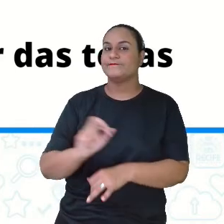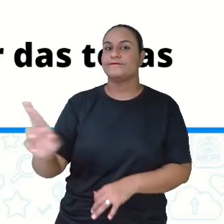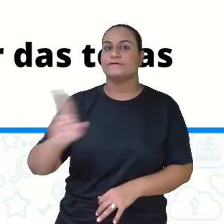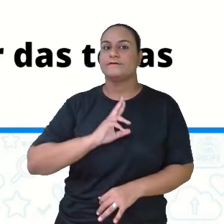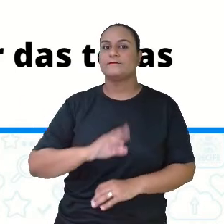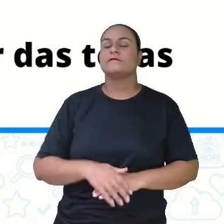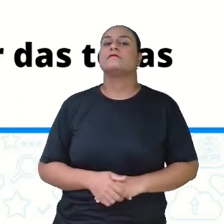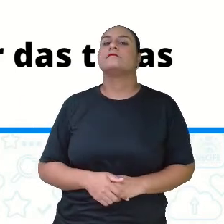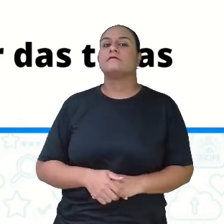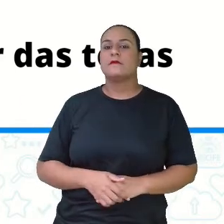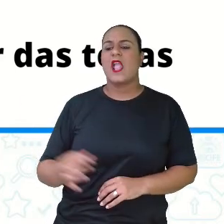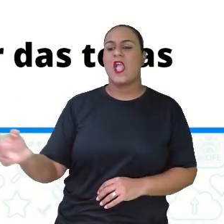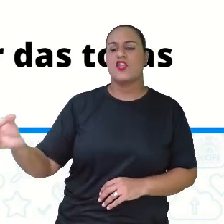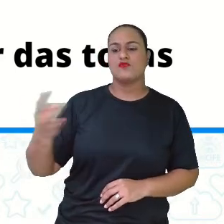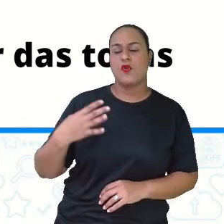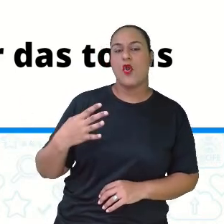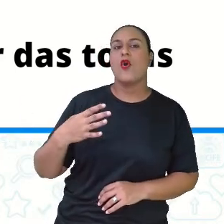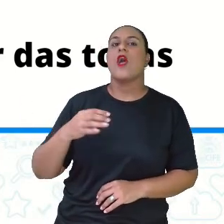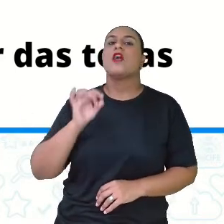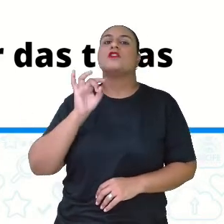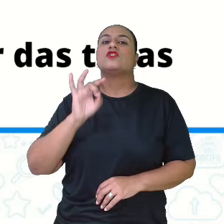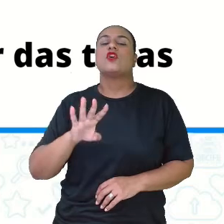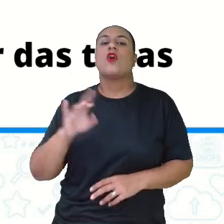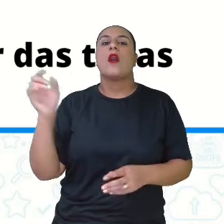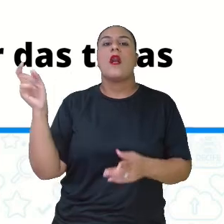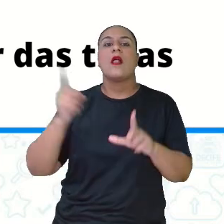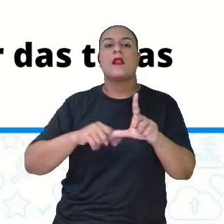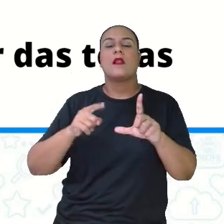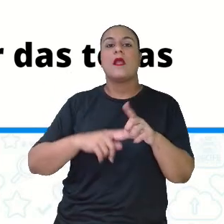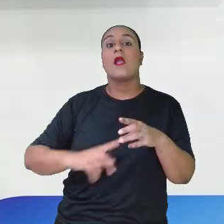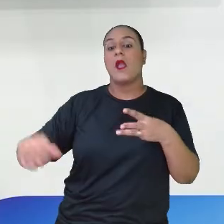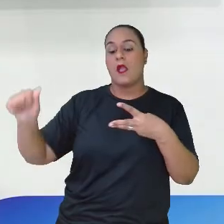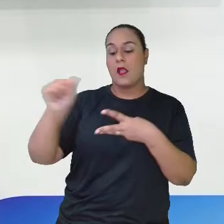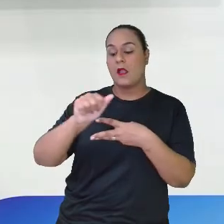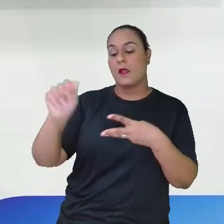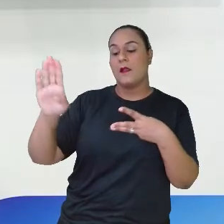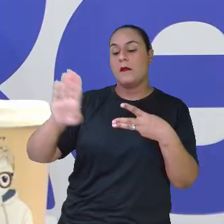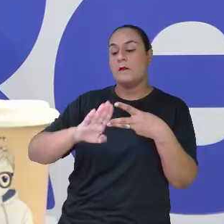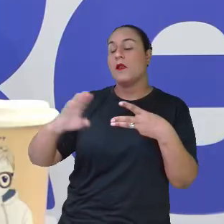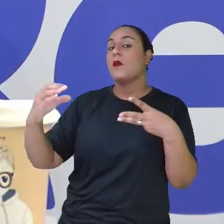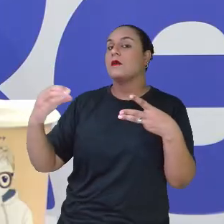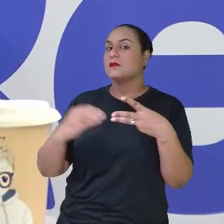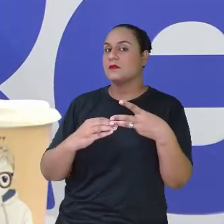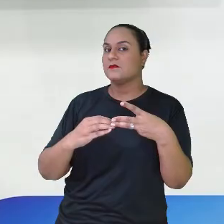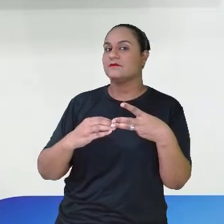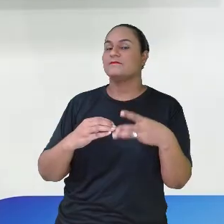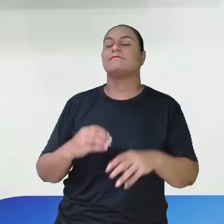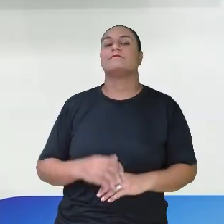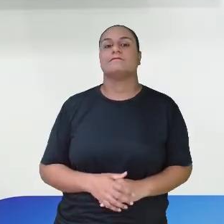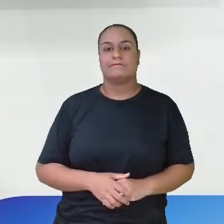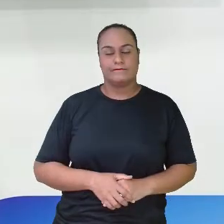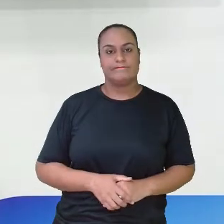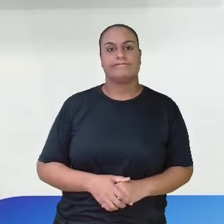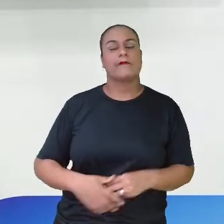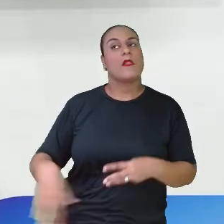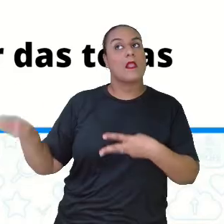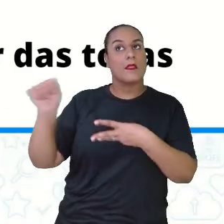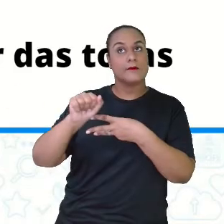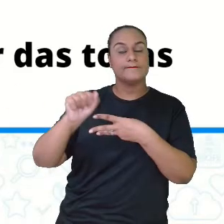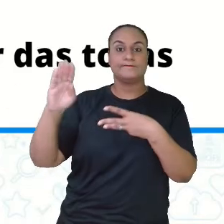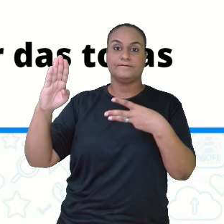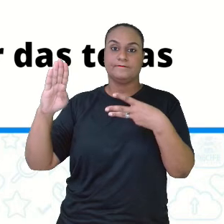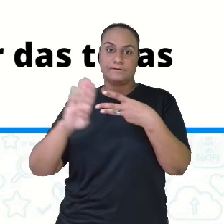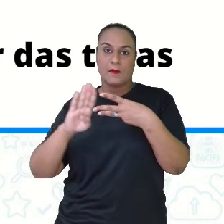só a letrinha, gente. Não precisa escrever a frase. Só coloca a letra. Então é isso. Letra A, letra